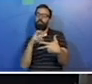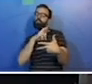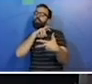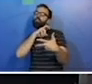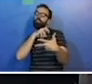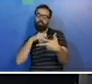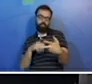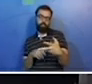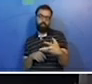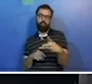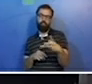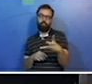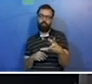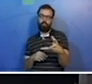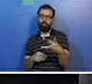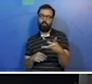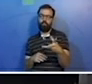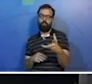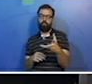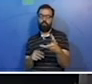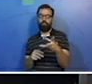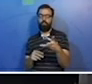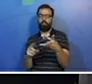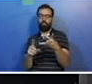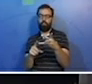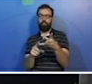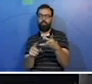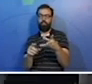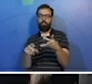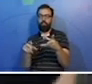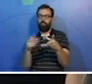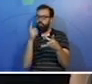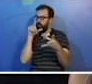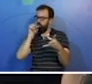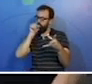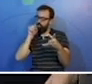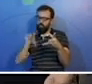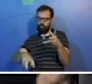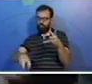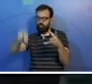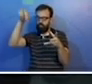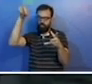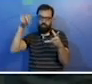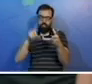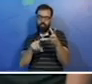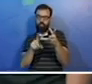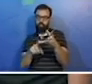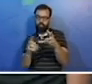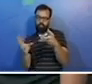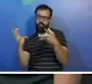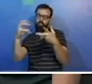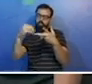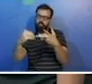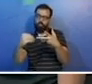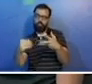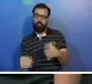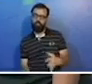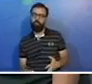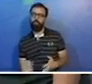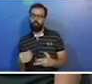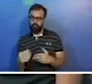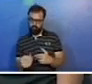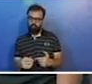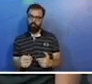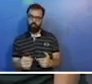cobra? Por fim, o gavião, que é predador da cobra. Mais